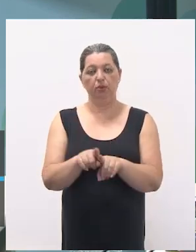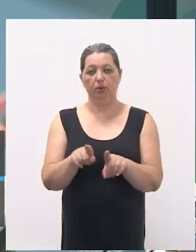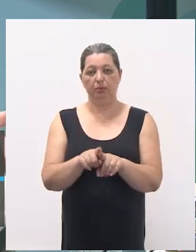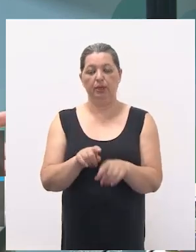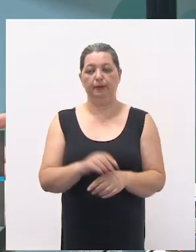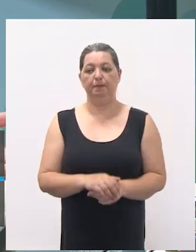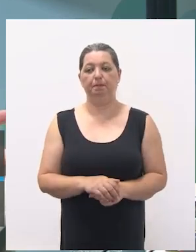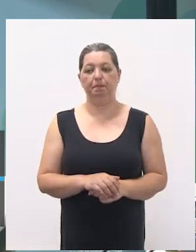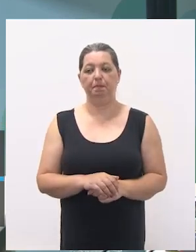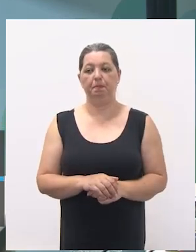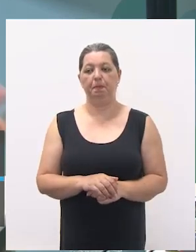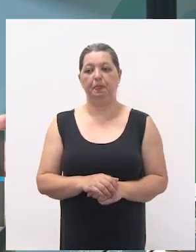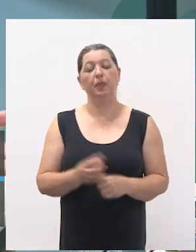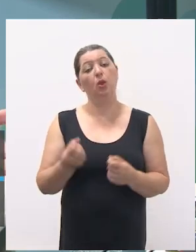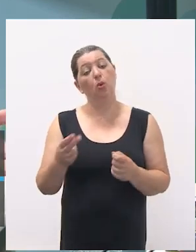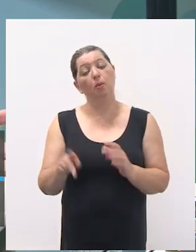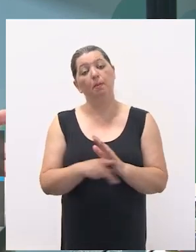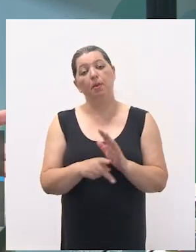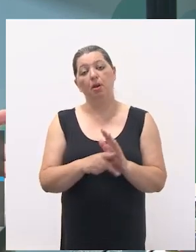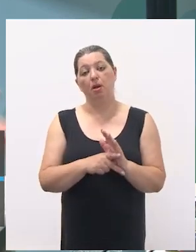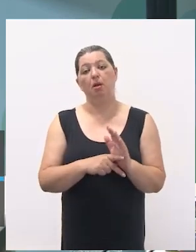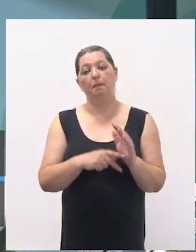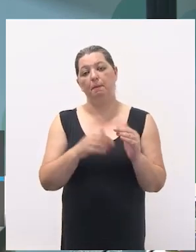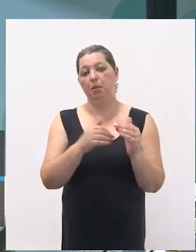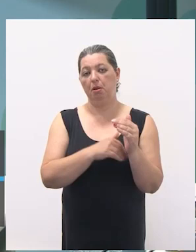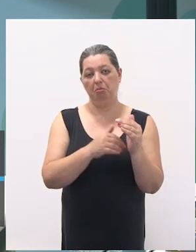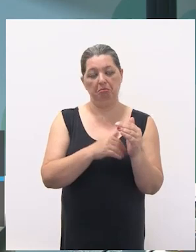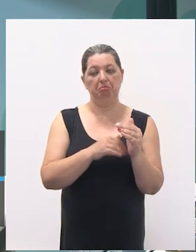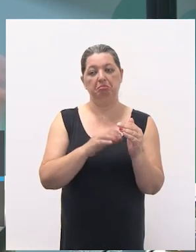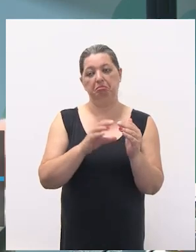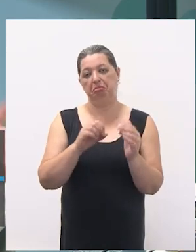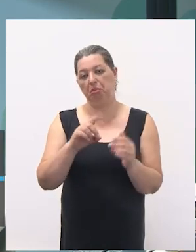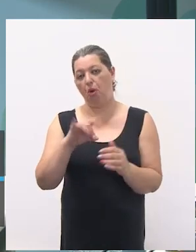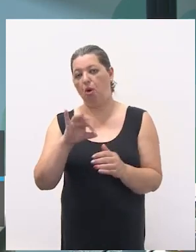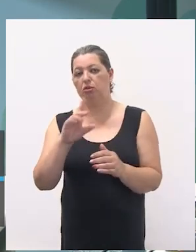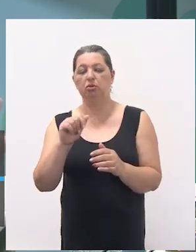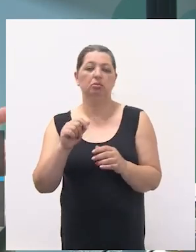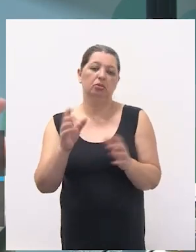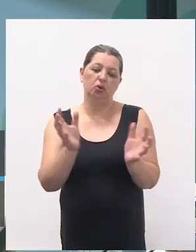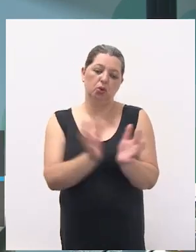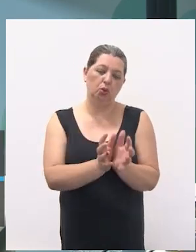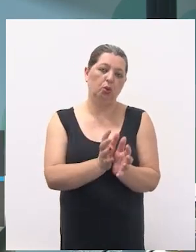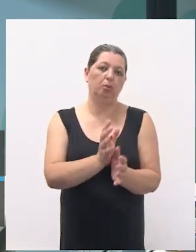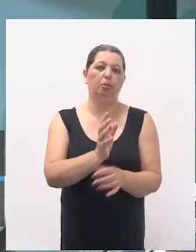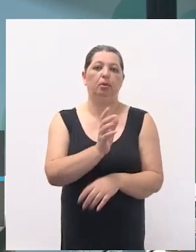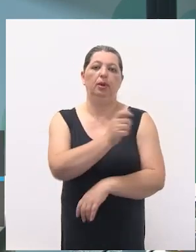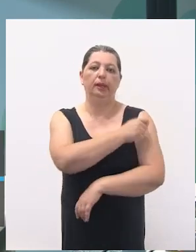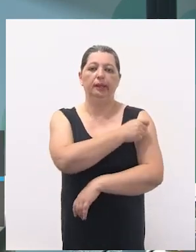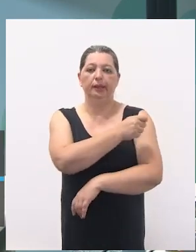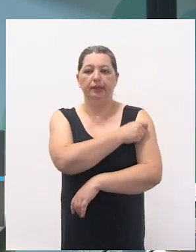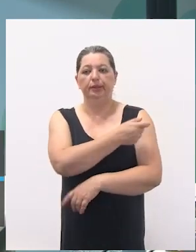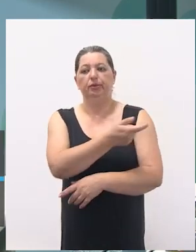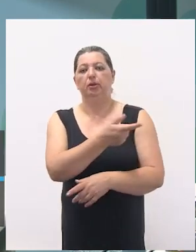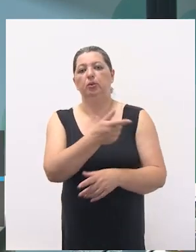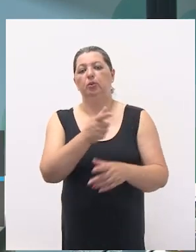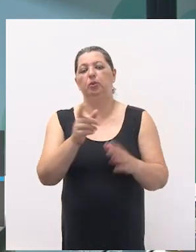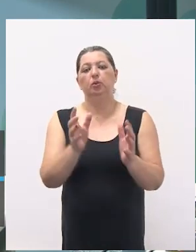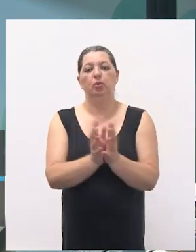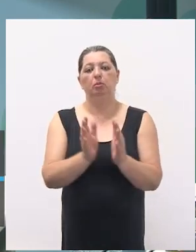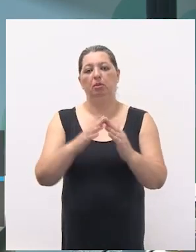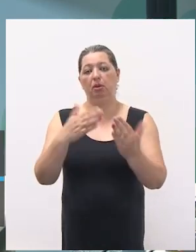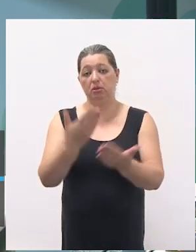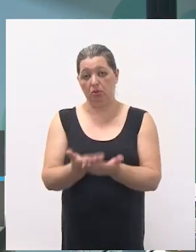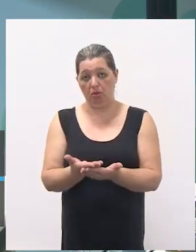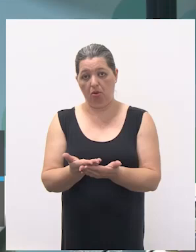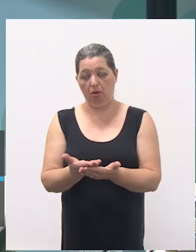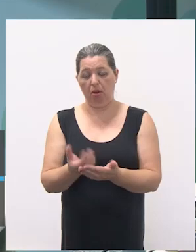também enviar o código e o link algum grupo da escola, grupo do WhatsApp. Para que quem não esteja entre.